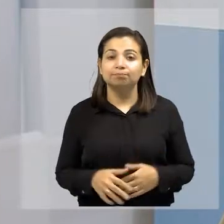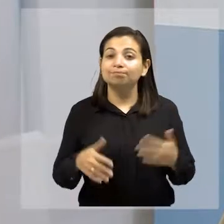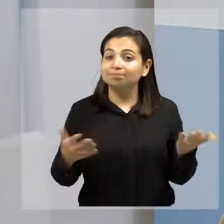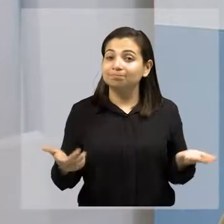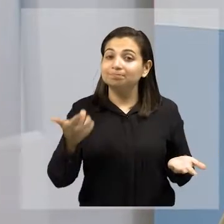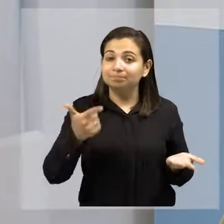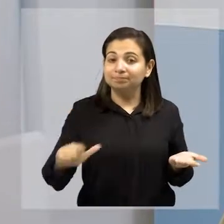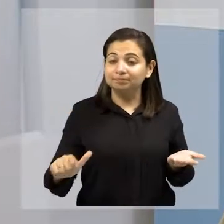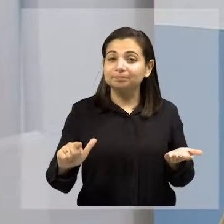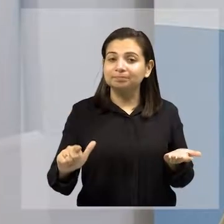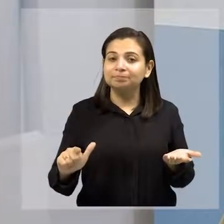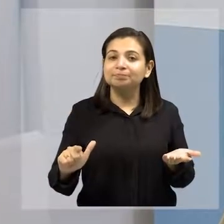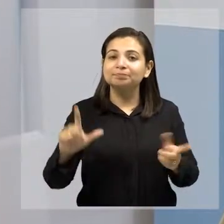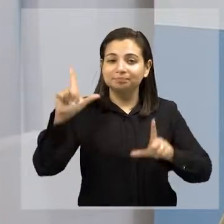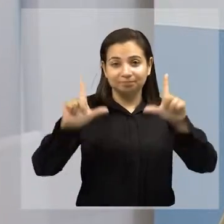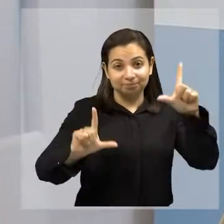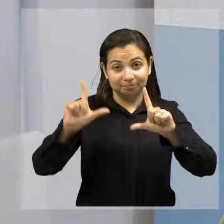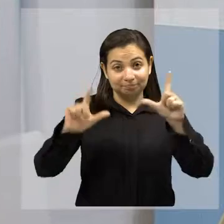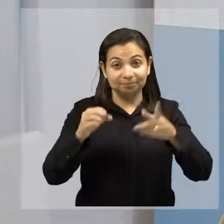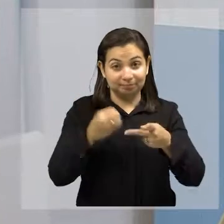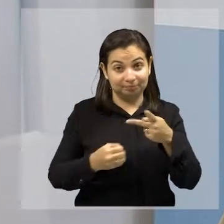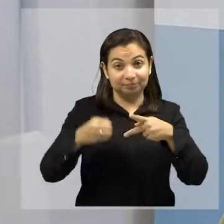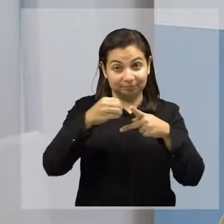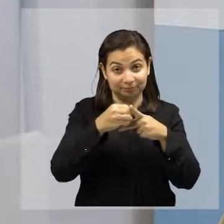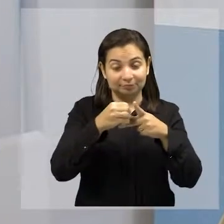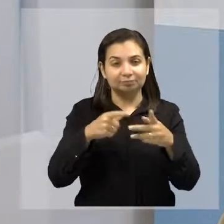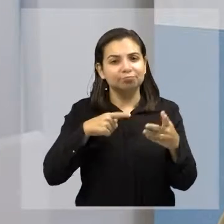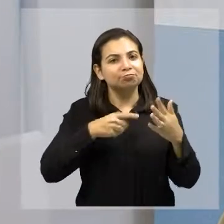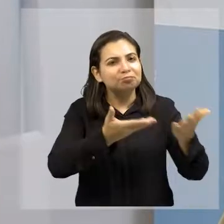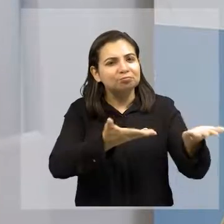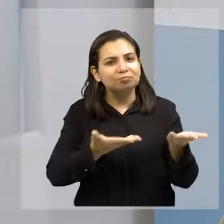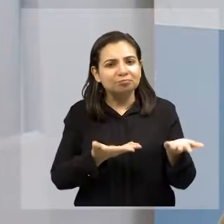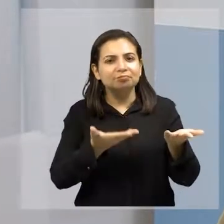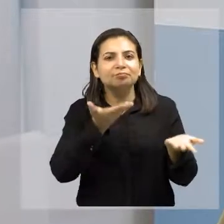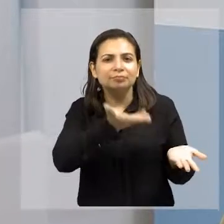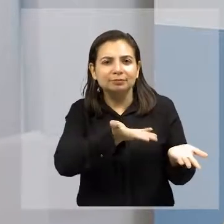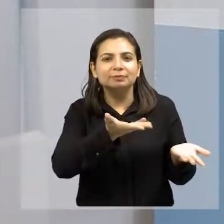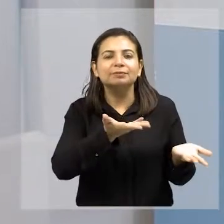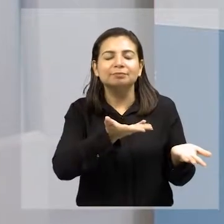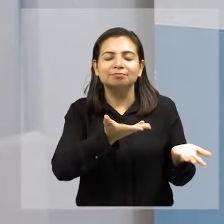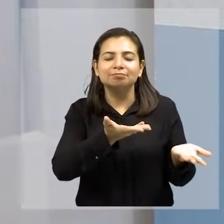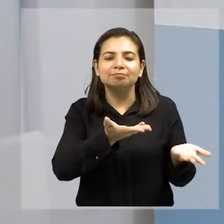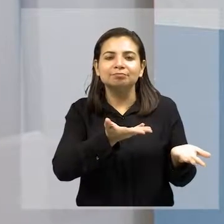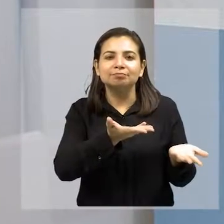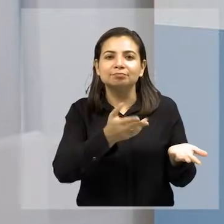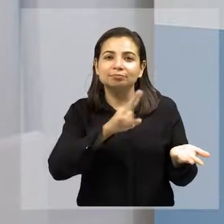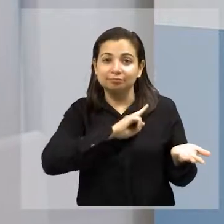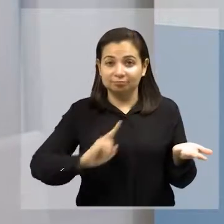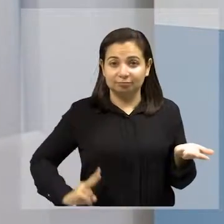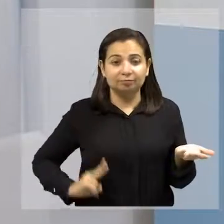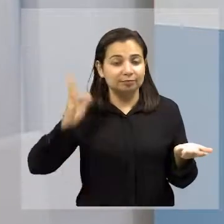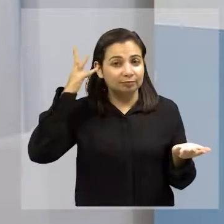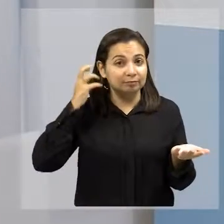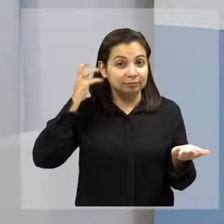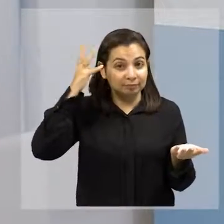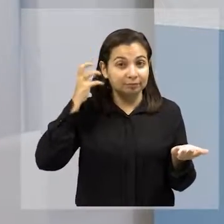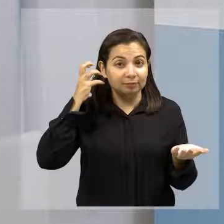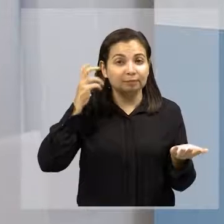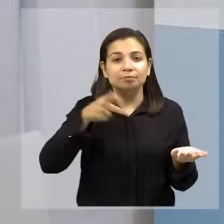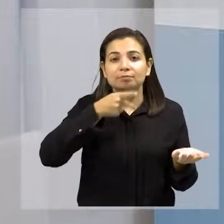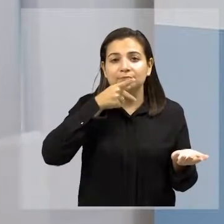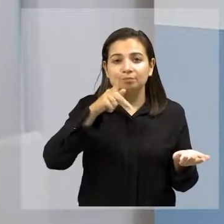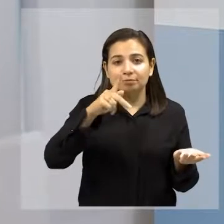Estamos de volta com o programa Pela Ordem. Estamos recebendo, tendo a honra de receber, o vereador Evaldo Lima, do